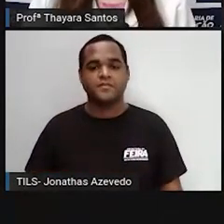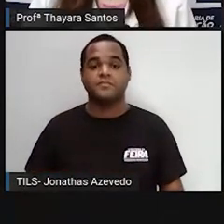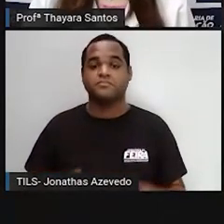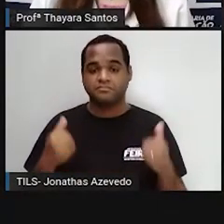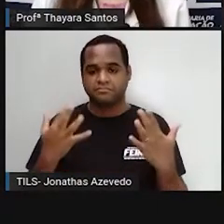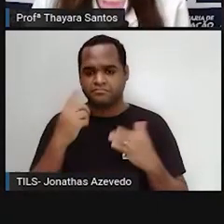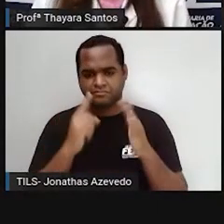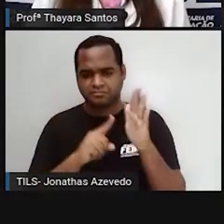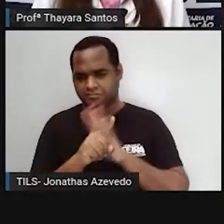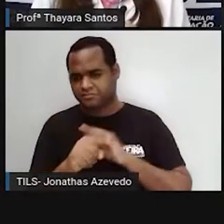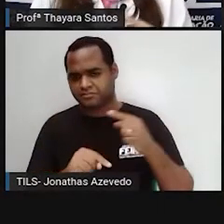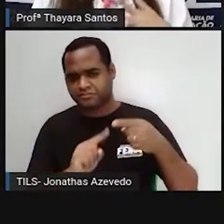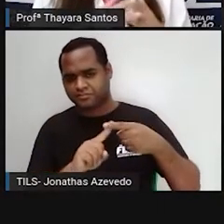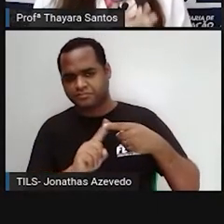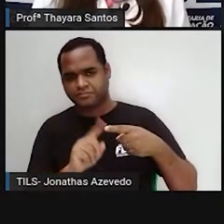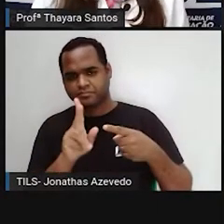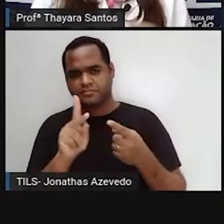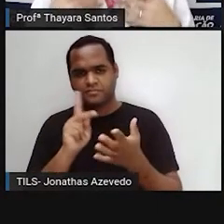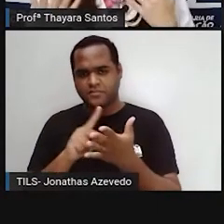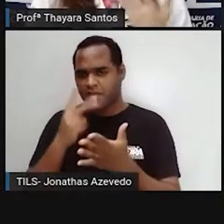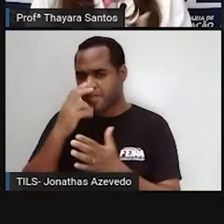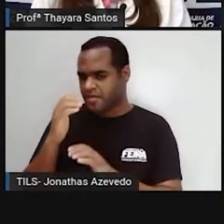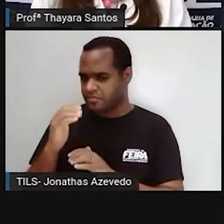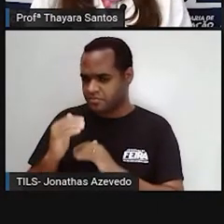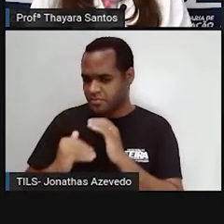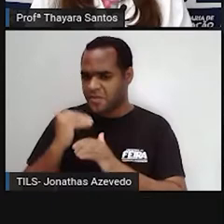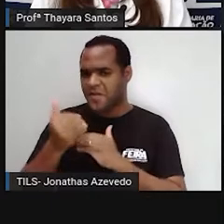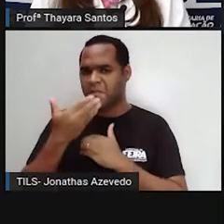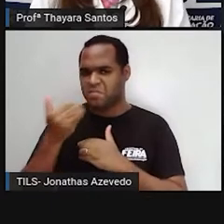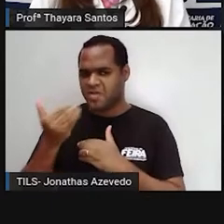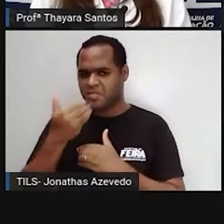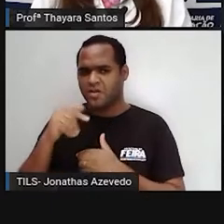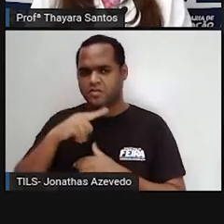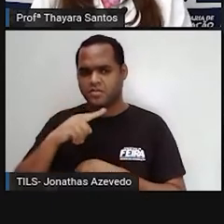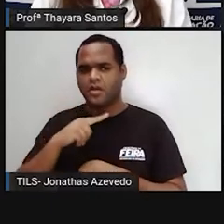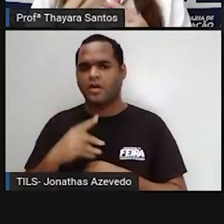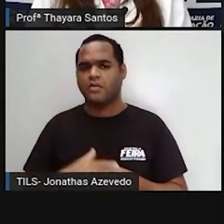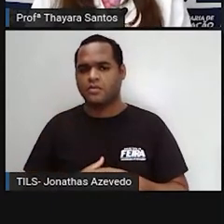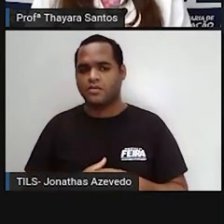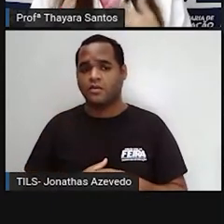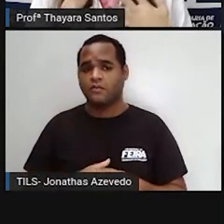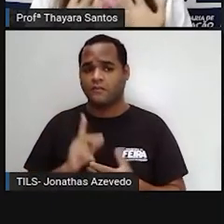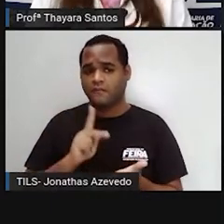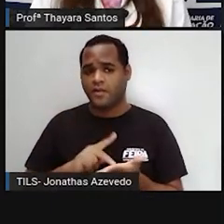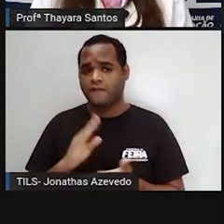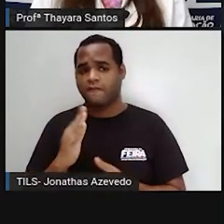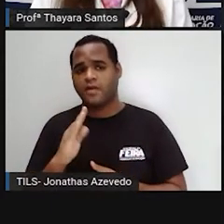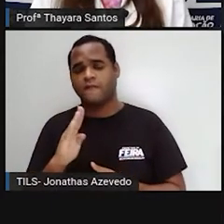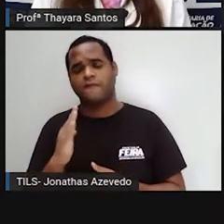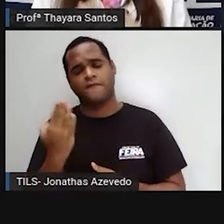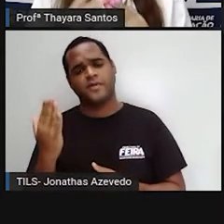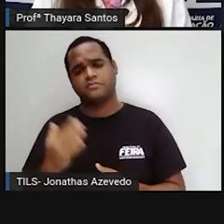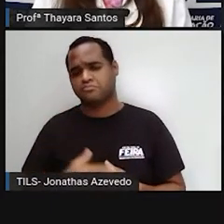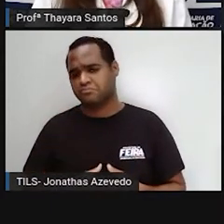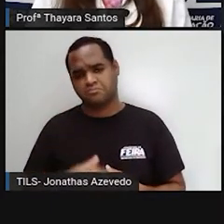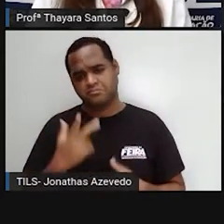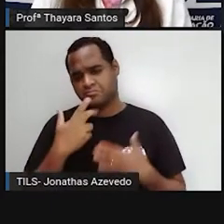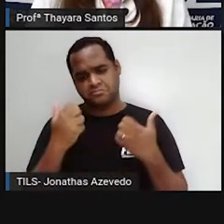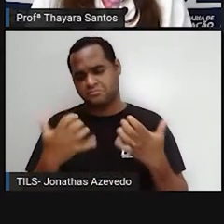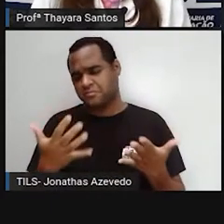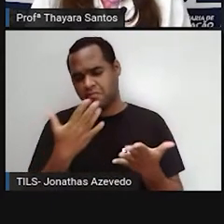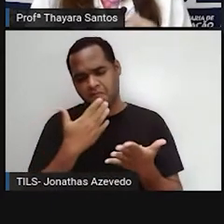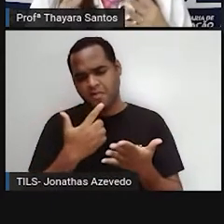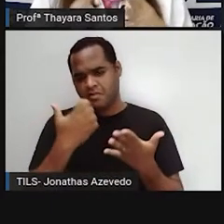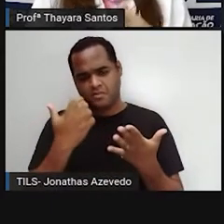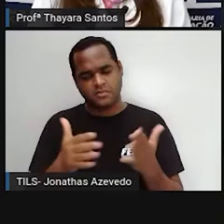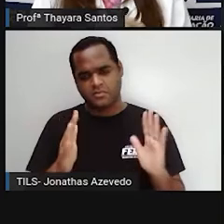Então, a primeira pergunta era se evolução é o mesmo que melhoria. E essa afirmação é falsa, né, gente? Eu já comecei falando